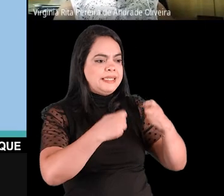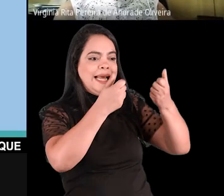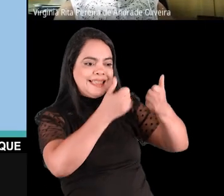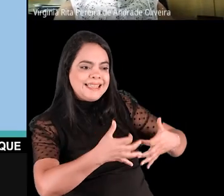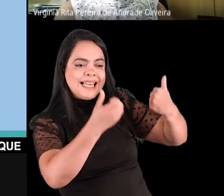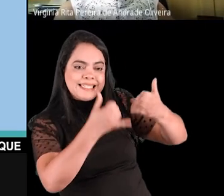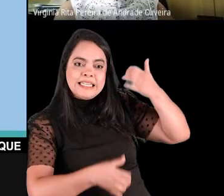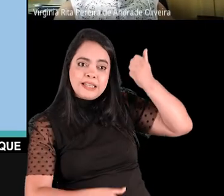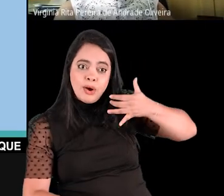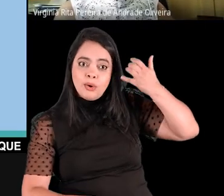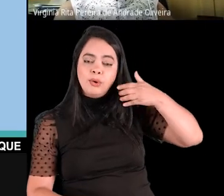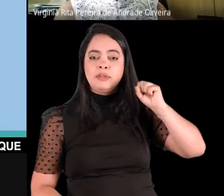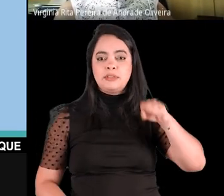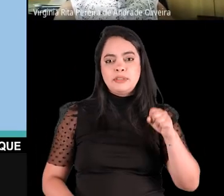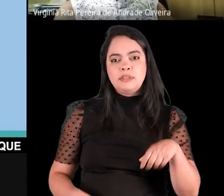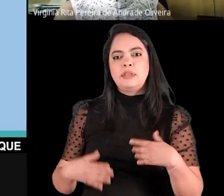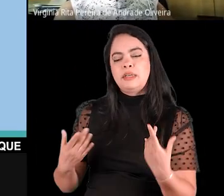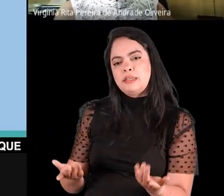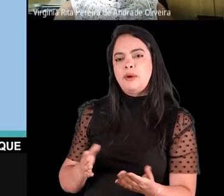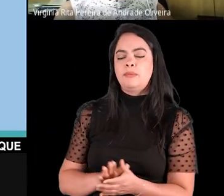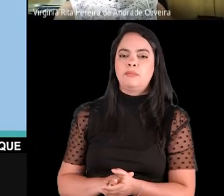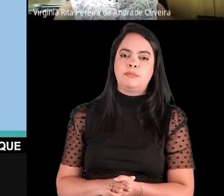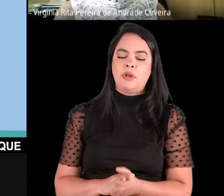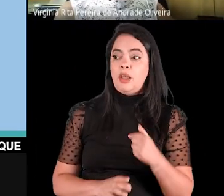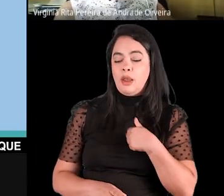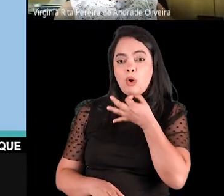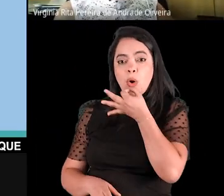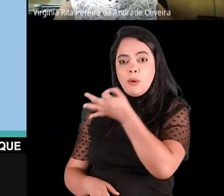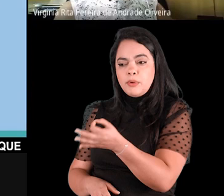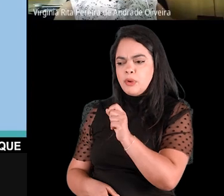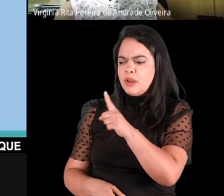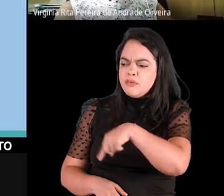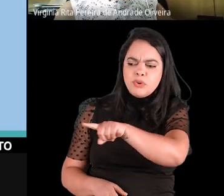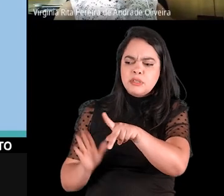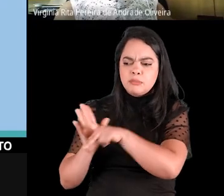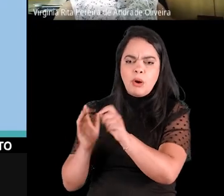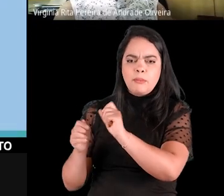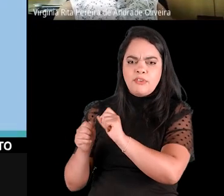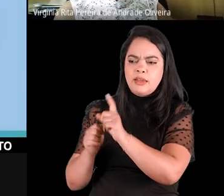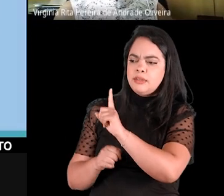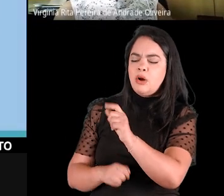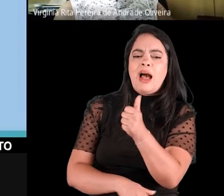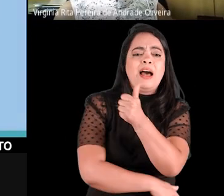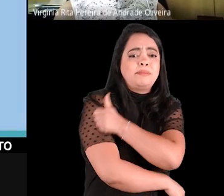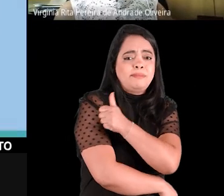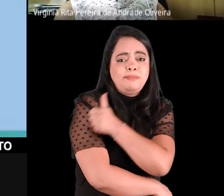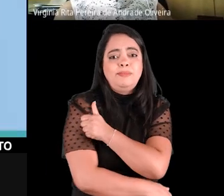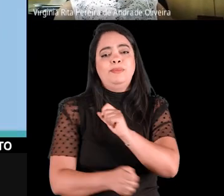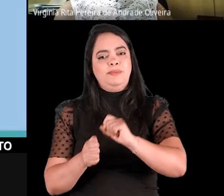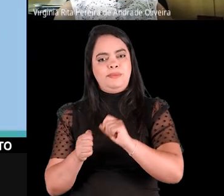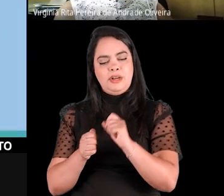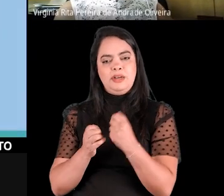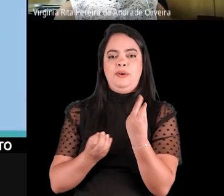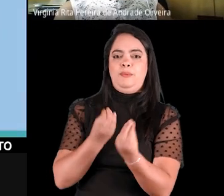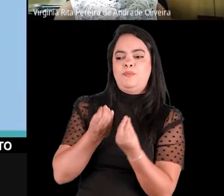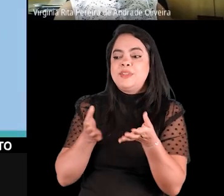eu sugeri a eles, então, que não fossem eles a fazer, que fossem os alunos, como uma forma de